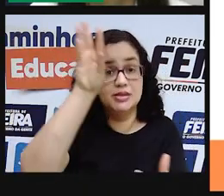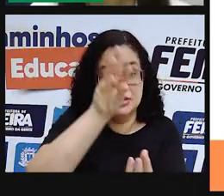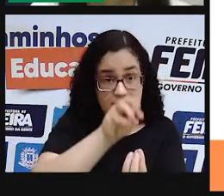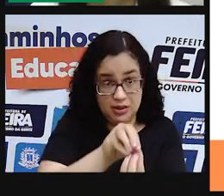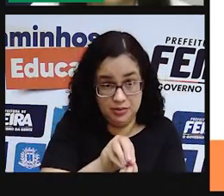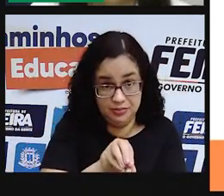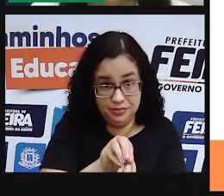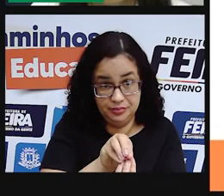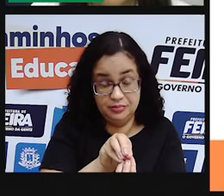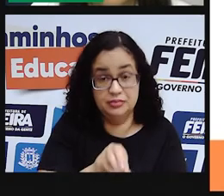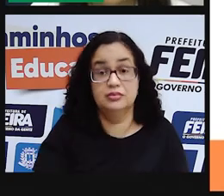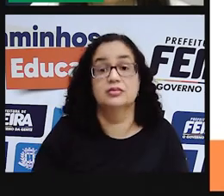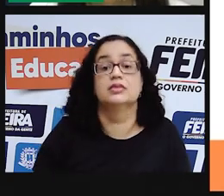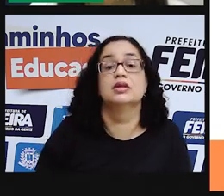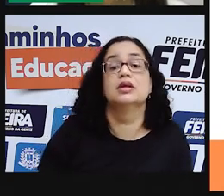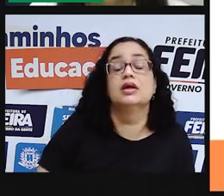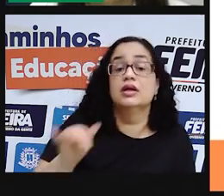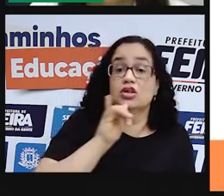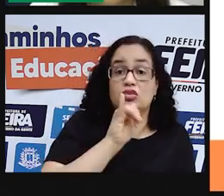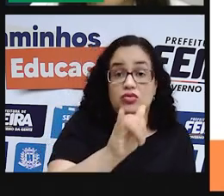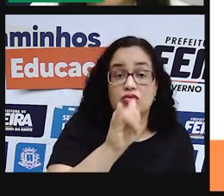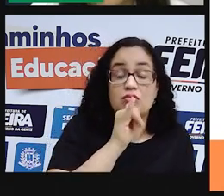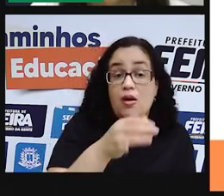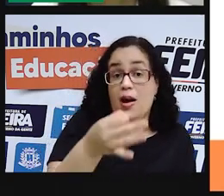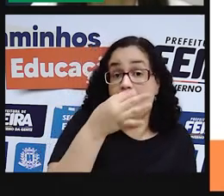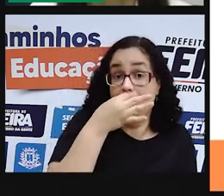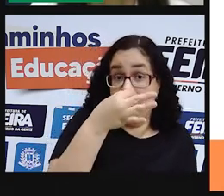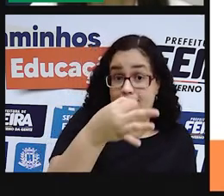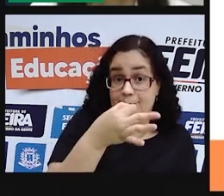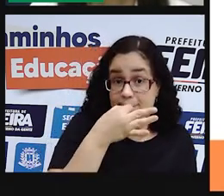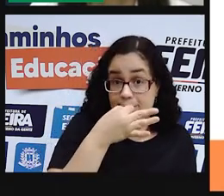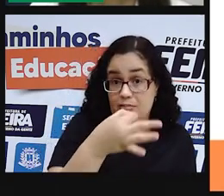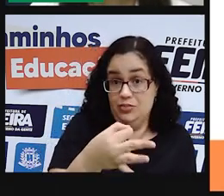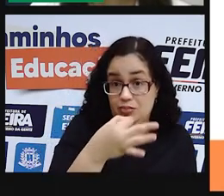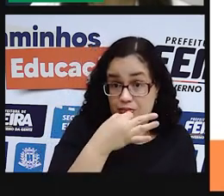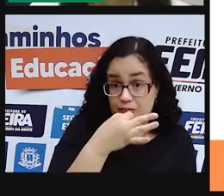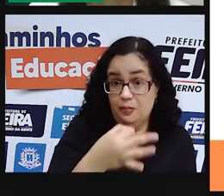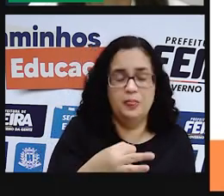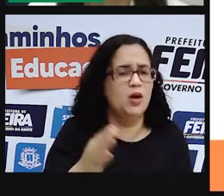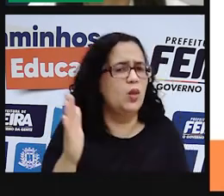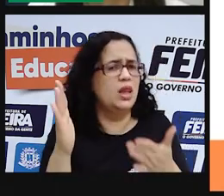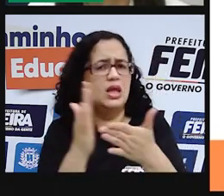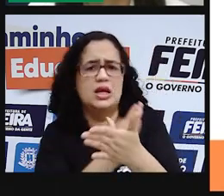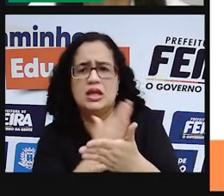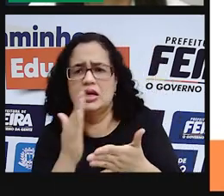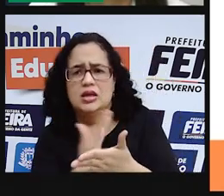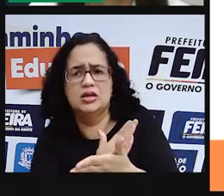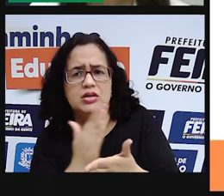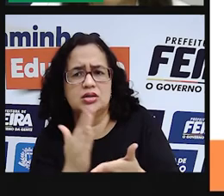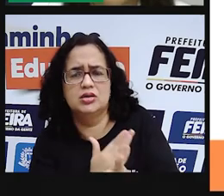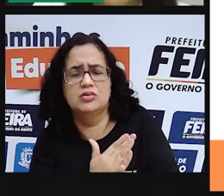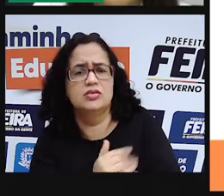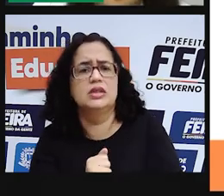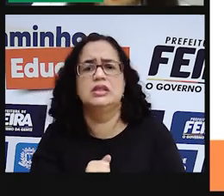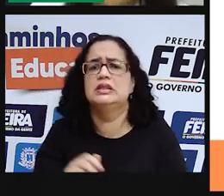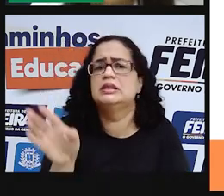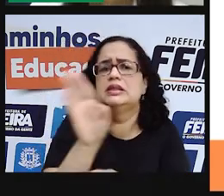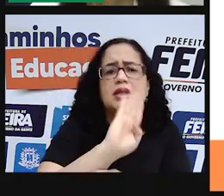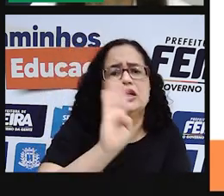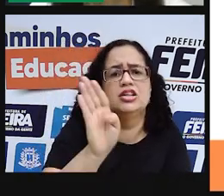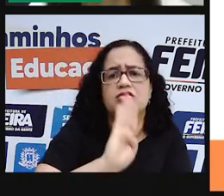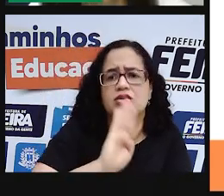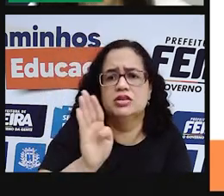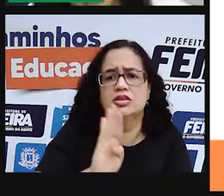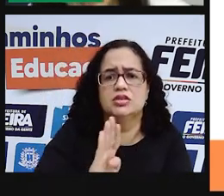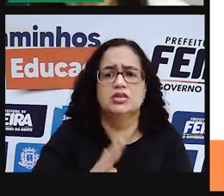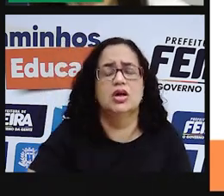pode trazer aí informações e opiniões sobre um livro, sobre um programa de televisão,